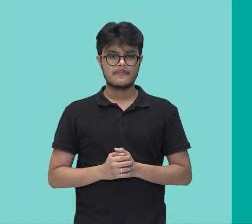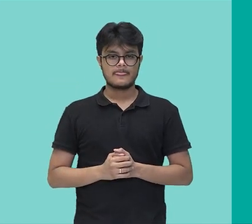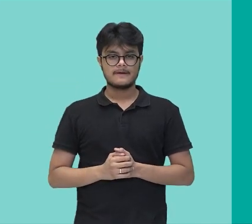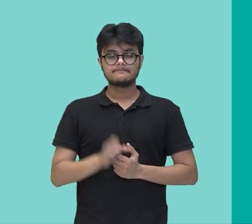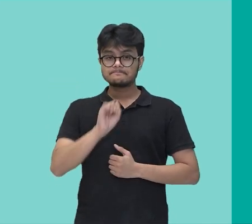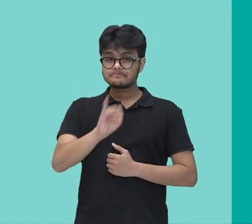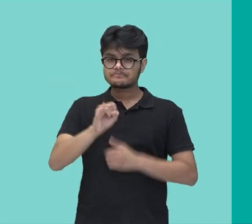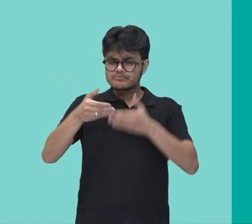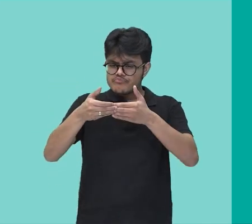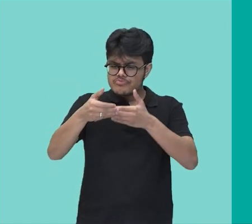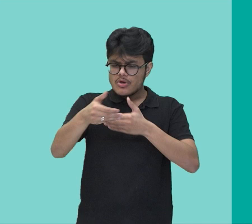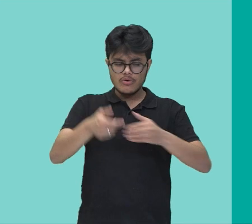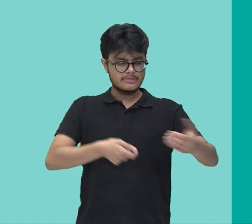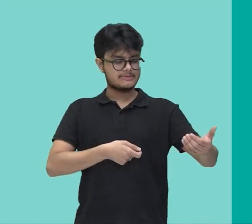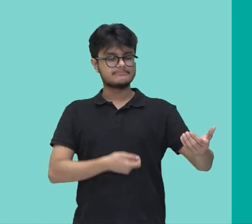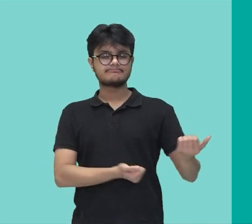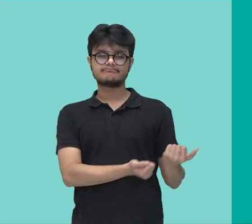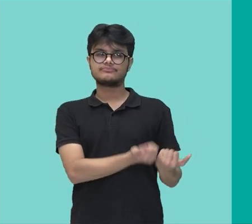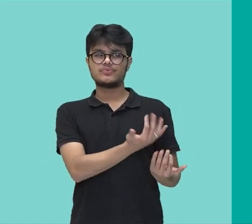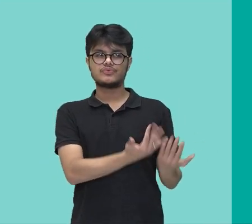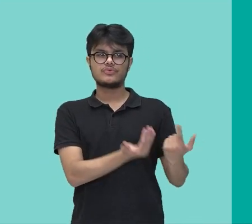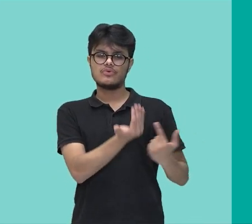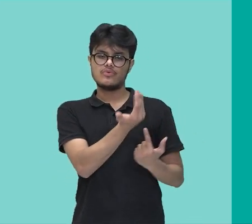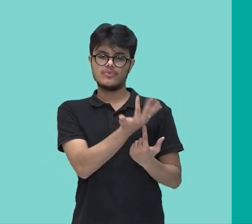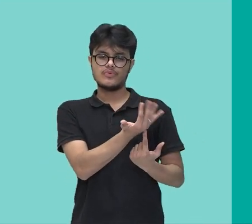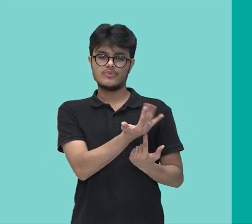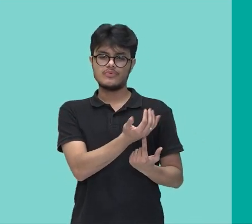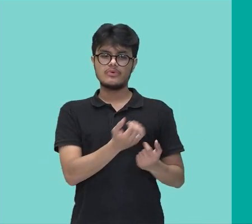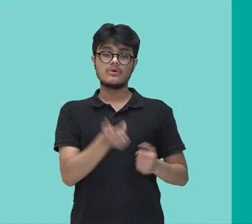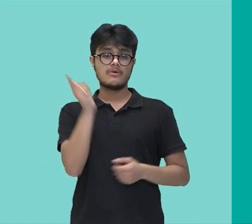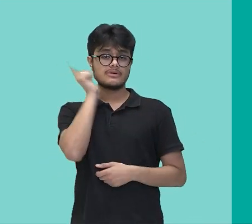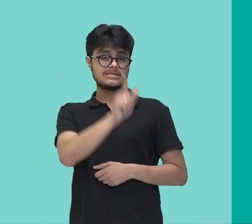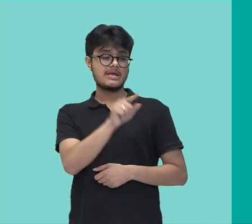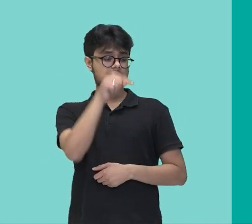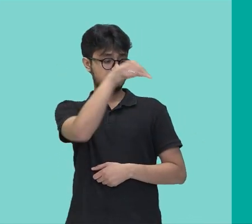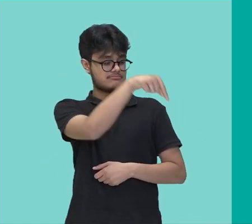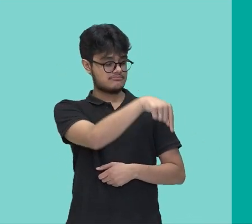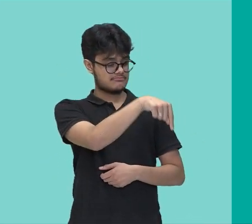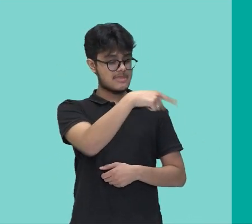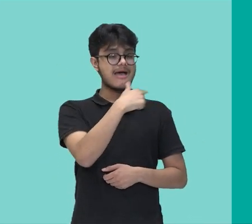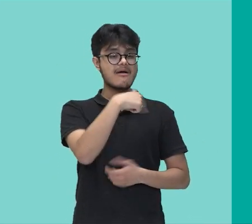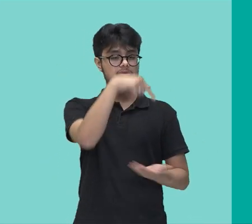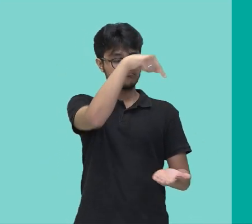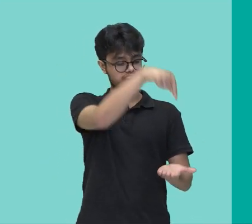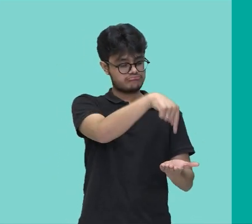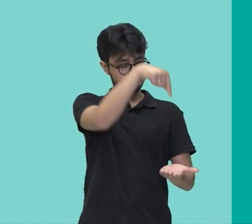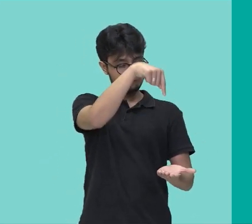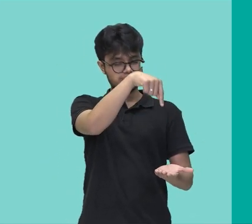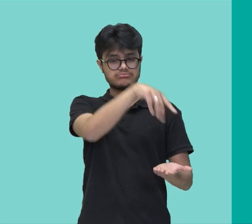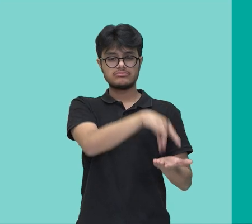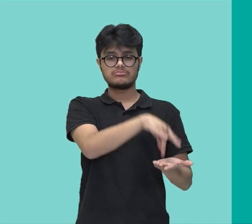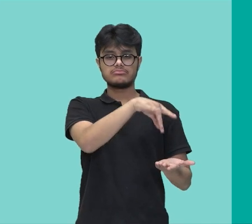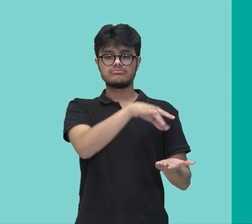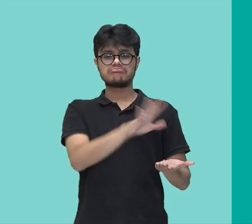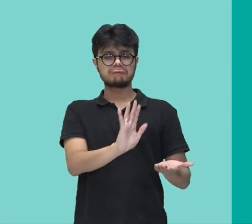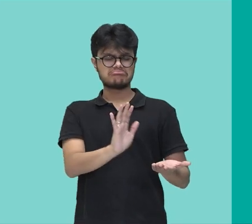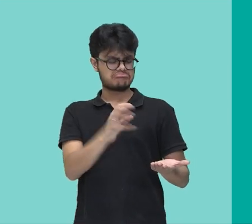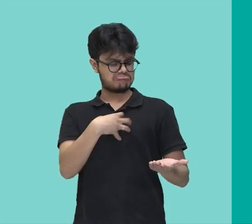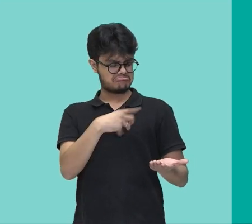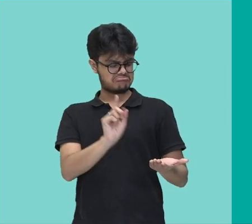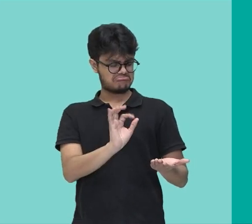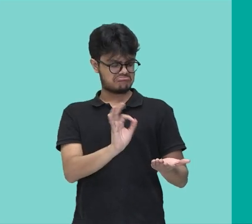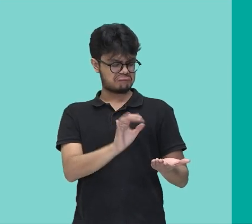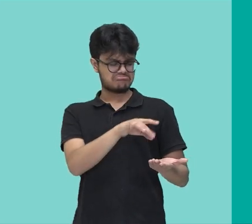do aquecimento dessa panela, você ainda consegue tocar o dedo na água e não sentir a água